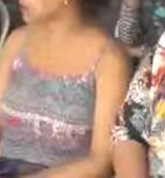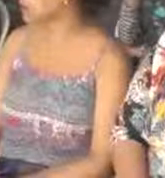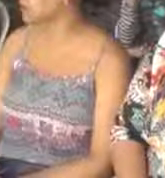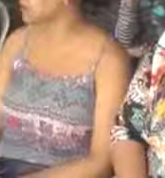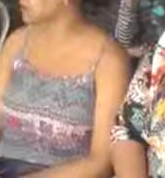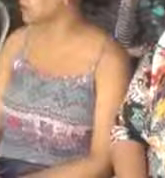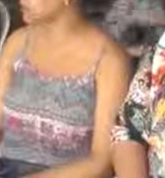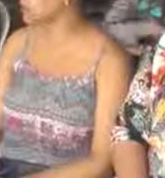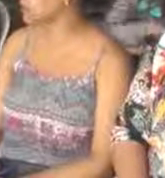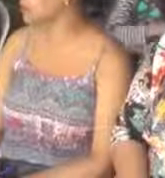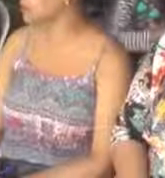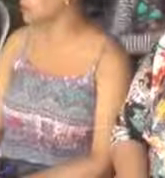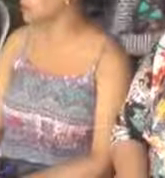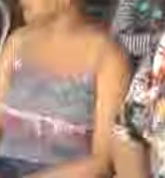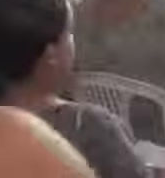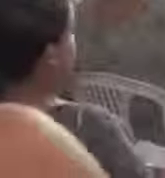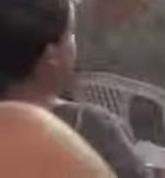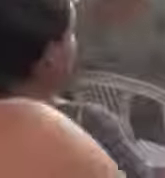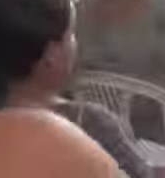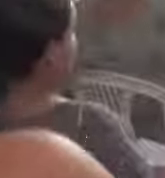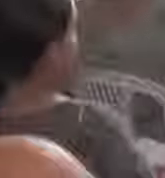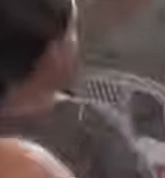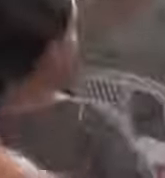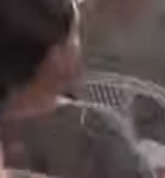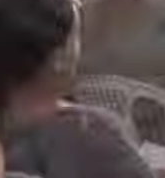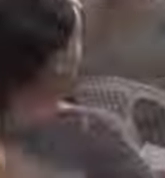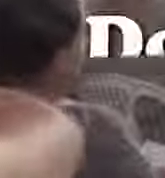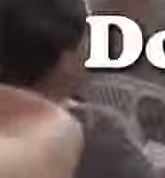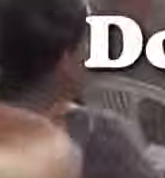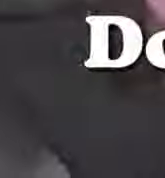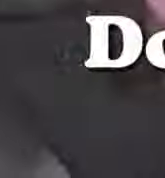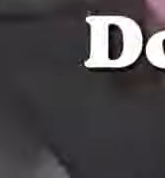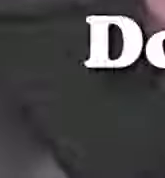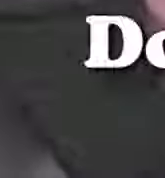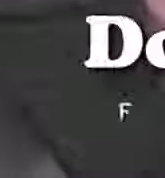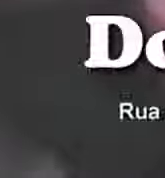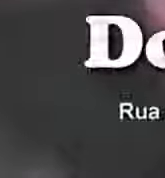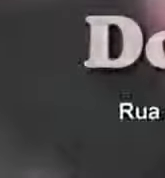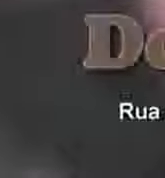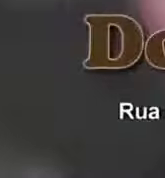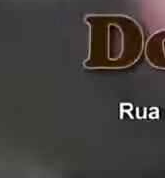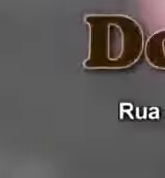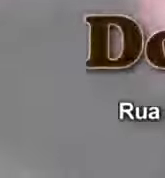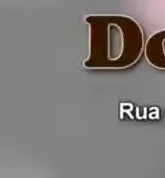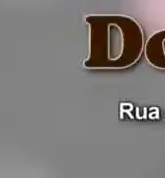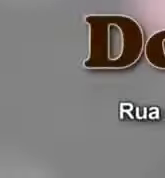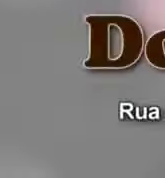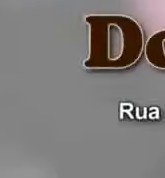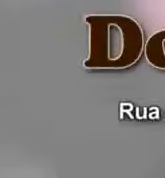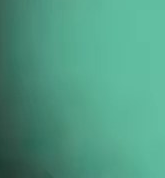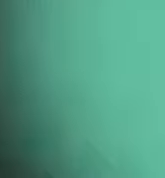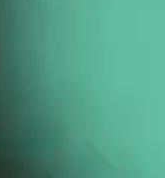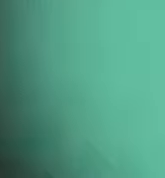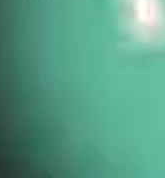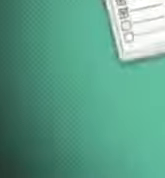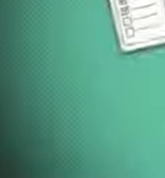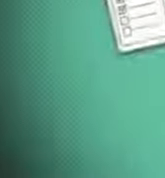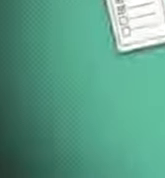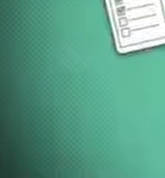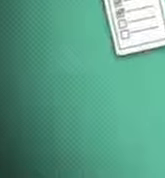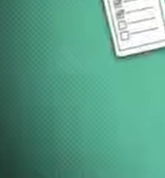3626-3850. Chegou a sua chance de se tornar o mais novo mestre culinário. Bomboniere Doce Sonho. Todo